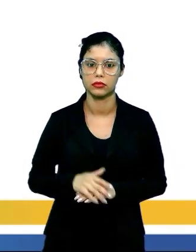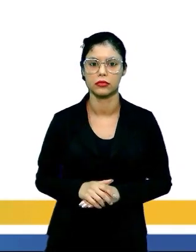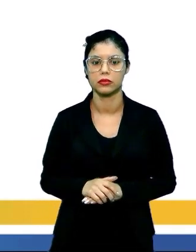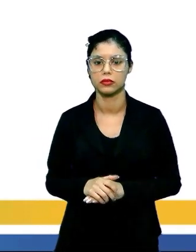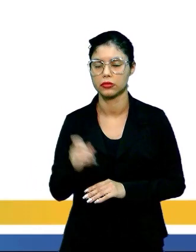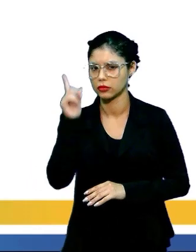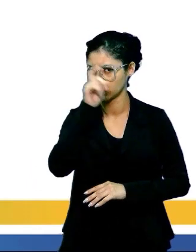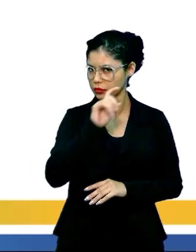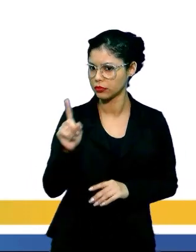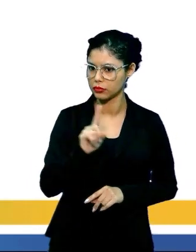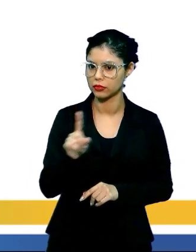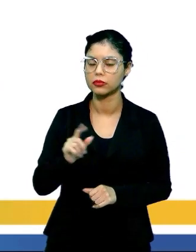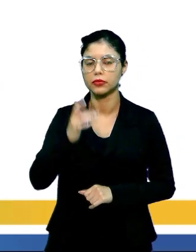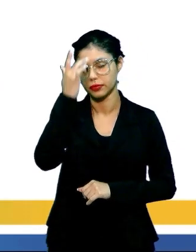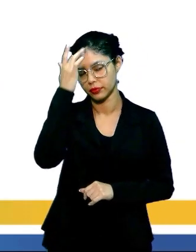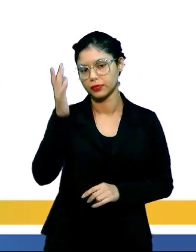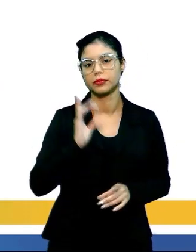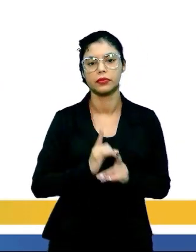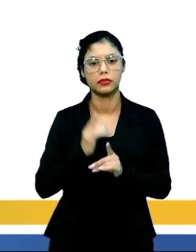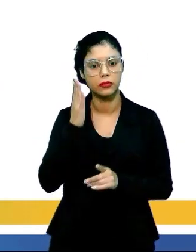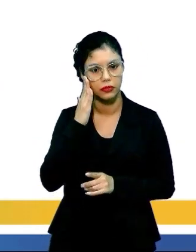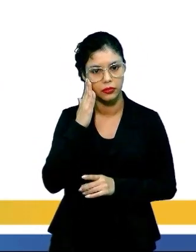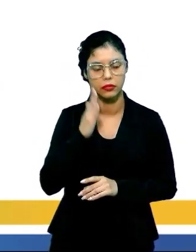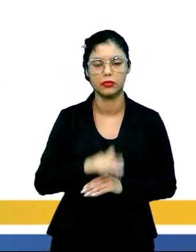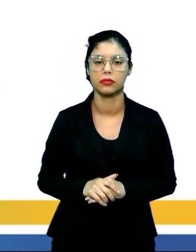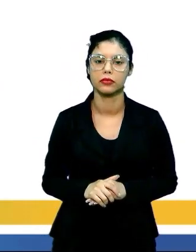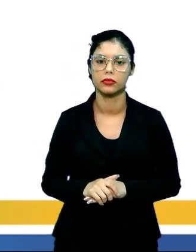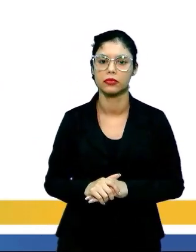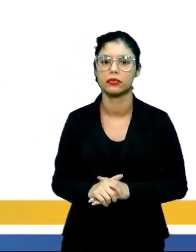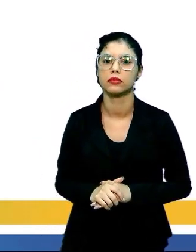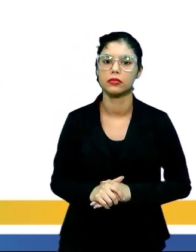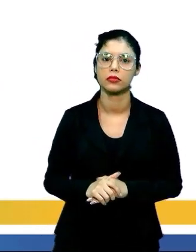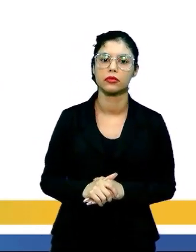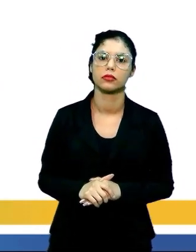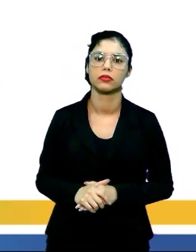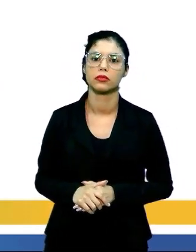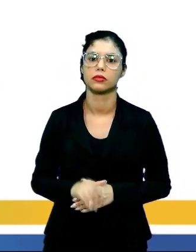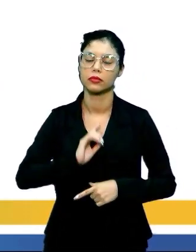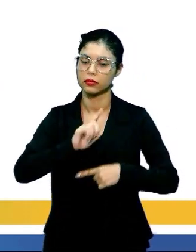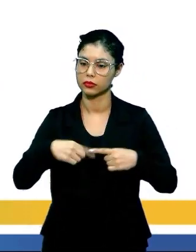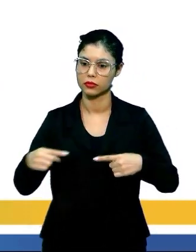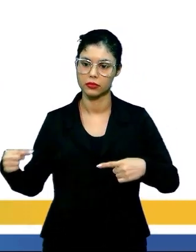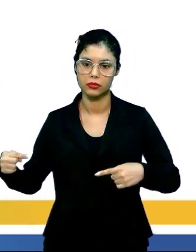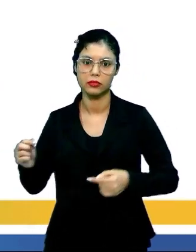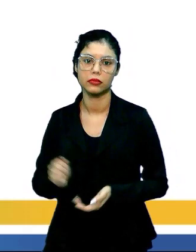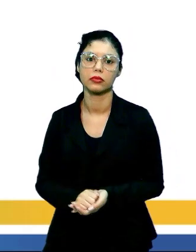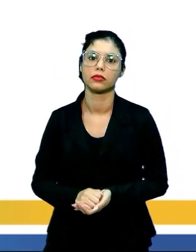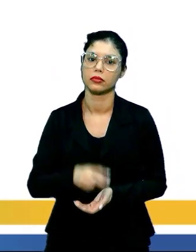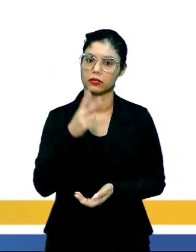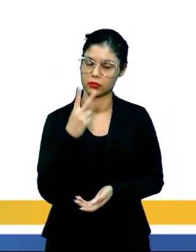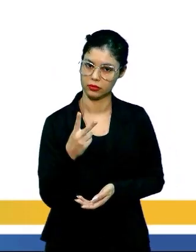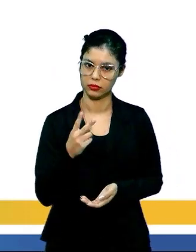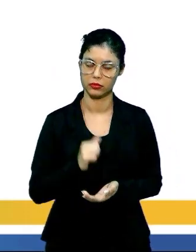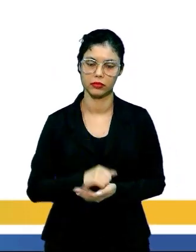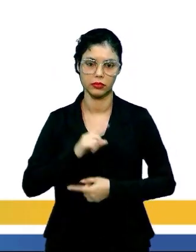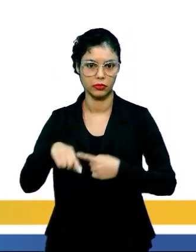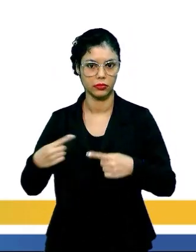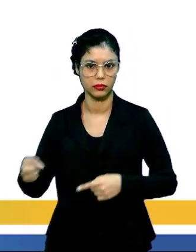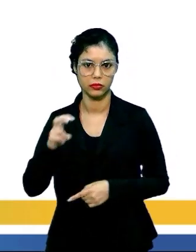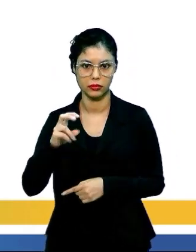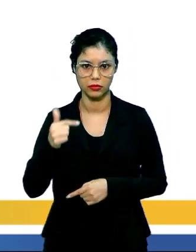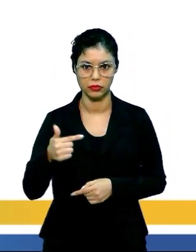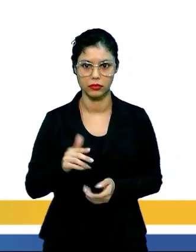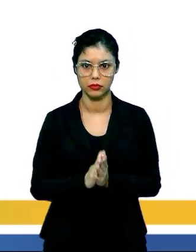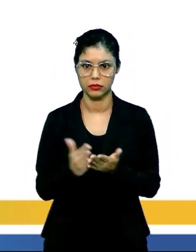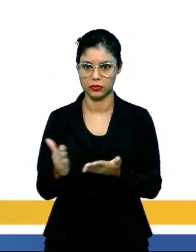Não é difícil, ficou bem fácil de compreender. Vamos ver essa questão agora aqui? Questão 2, página 51